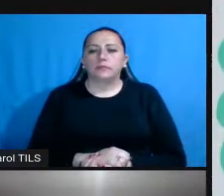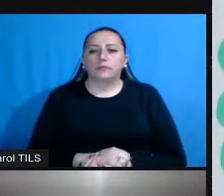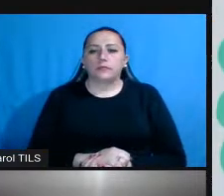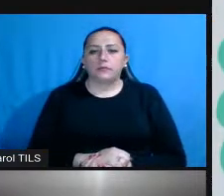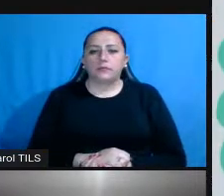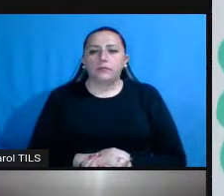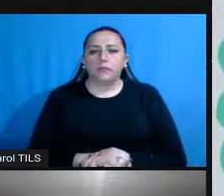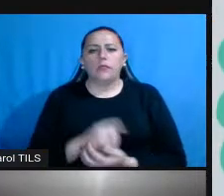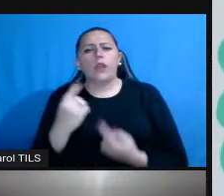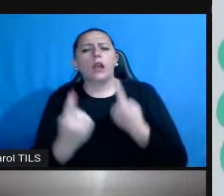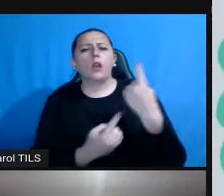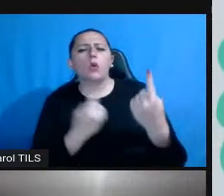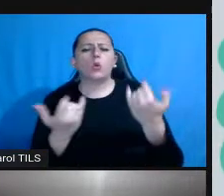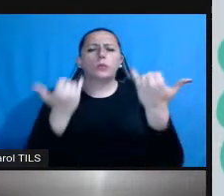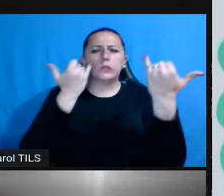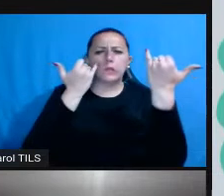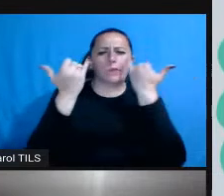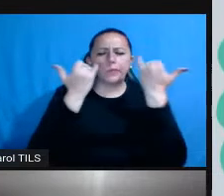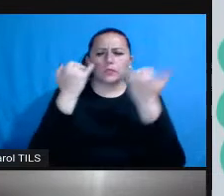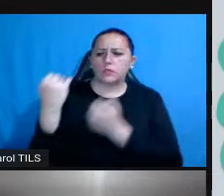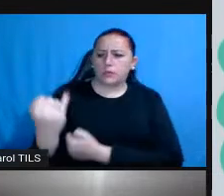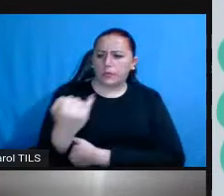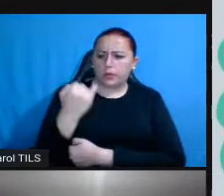E algumas questões importantes que